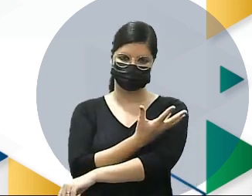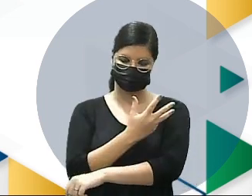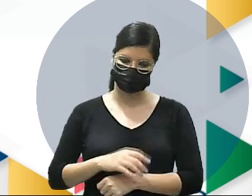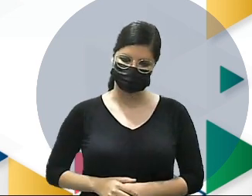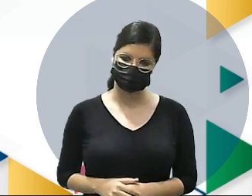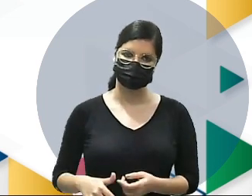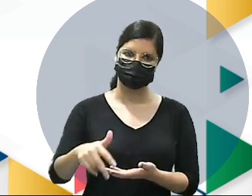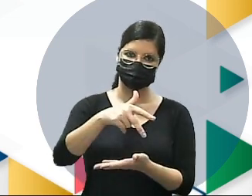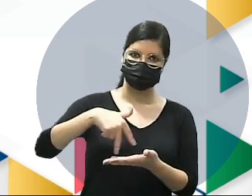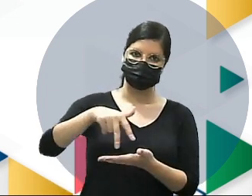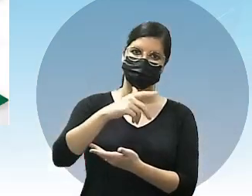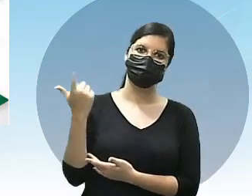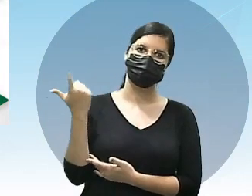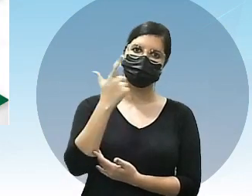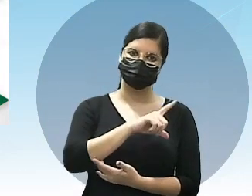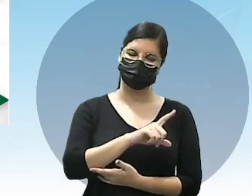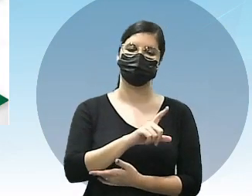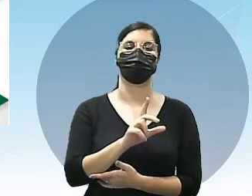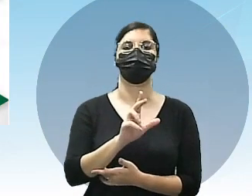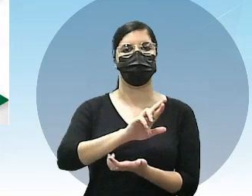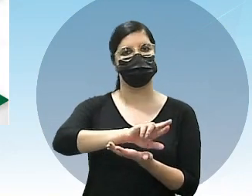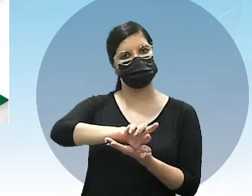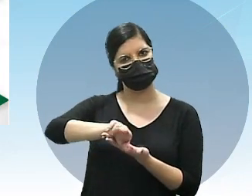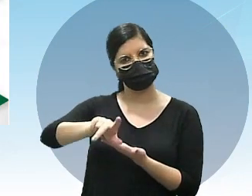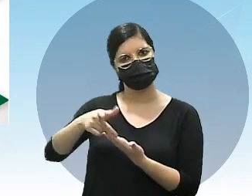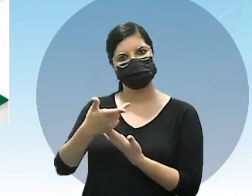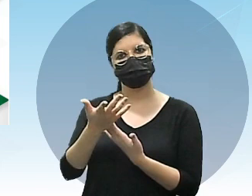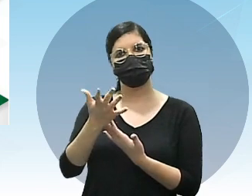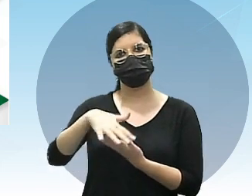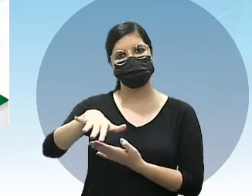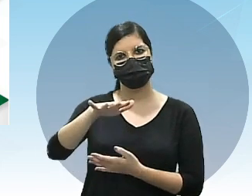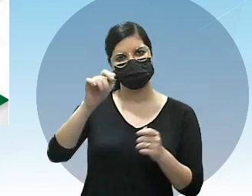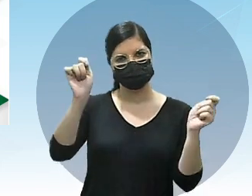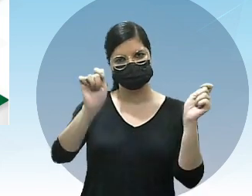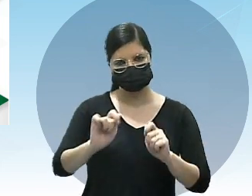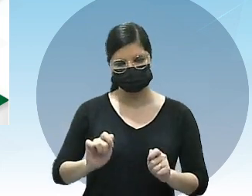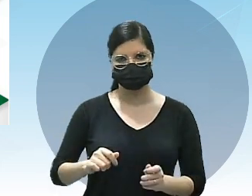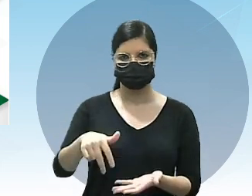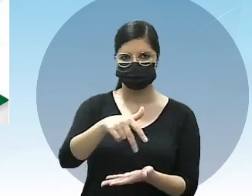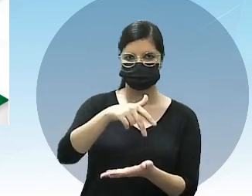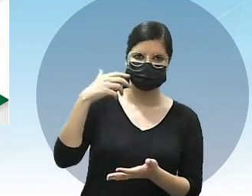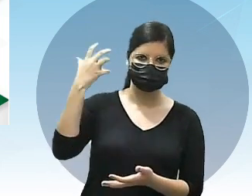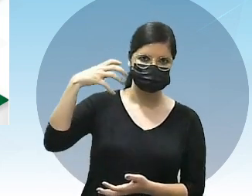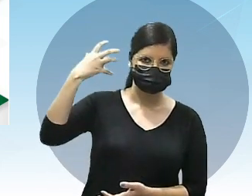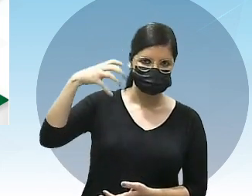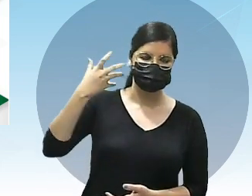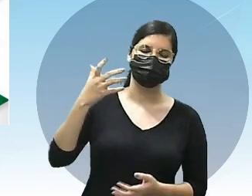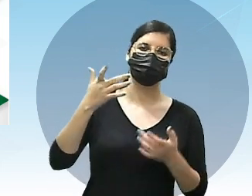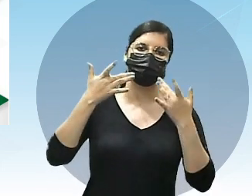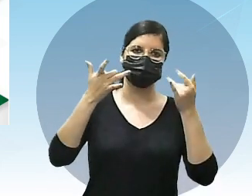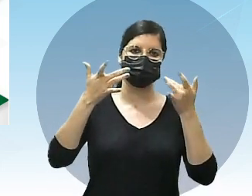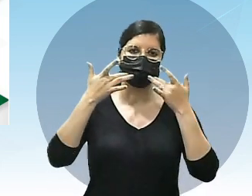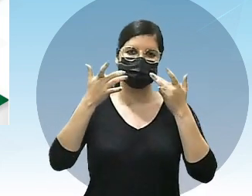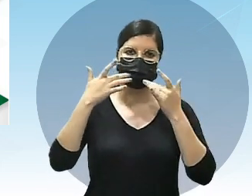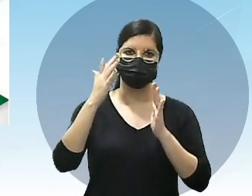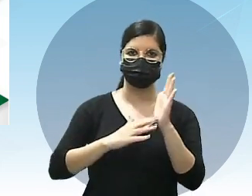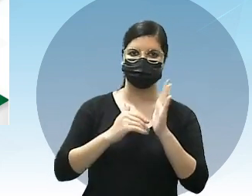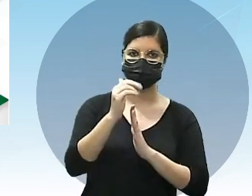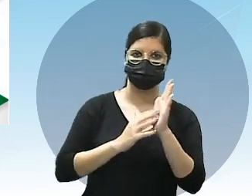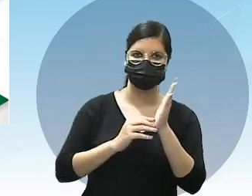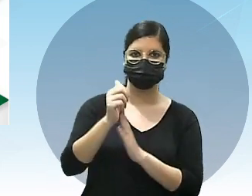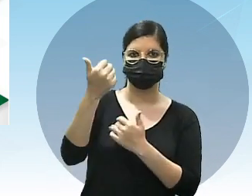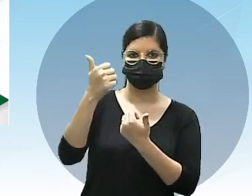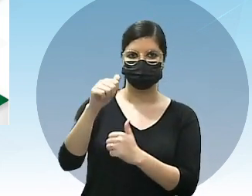a dança lá consegue trazer elementos de várias e várias outras Artes neh a da música do Teatro e da pintura